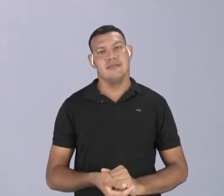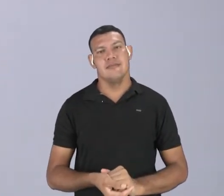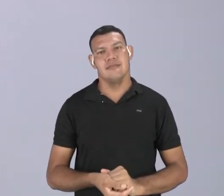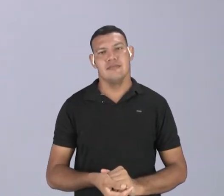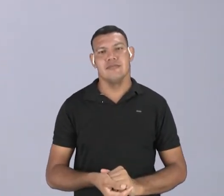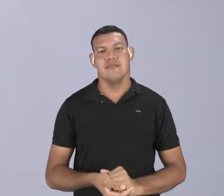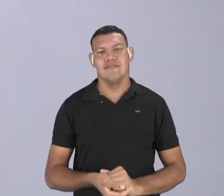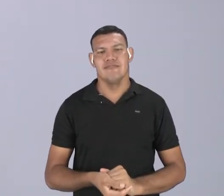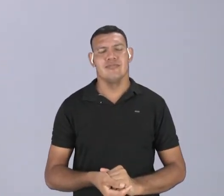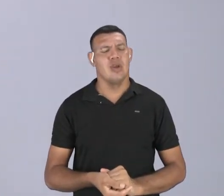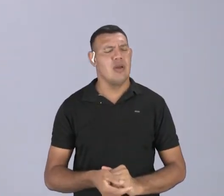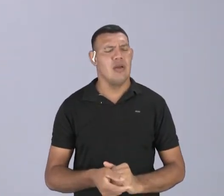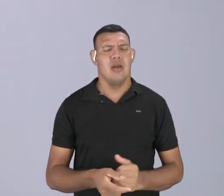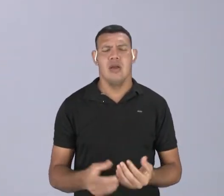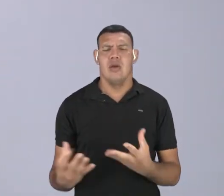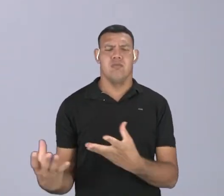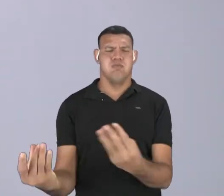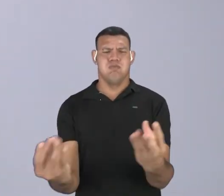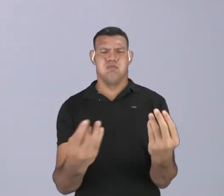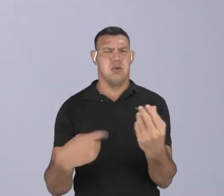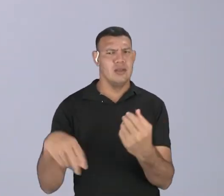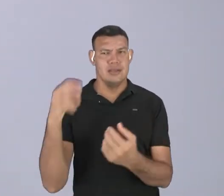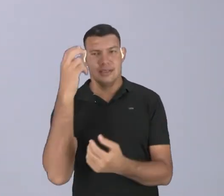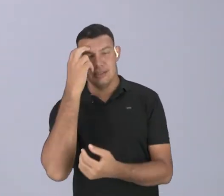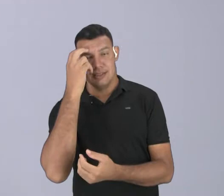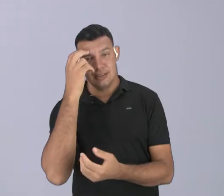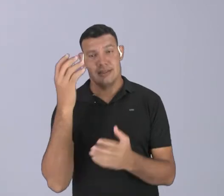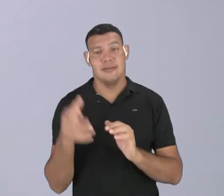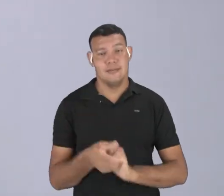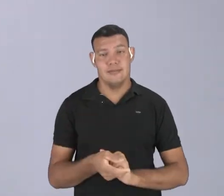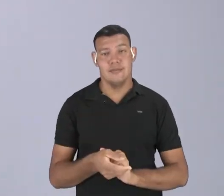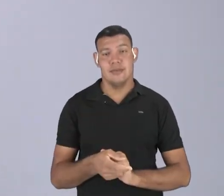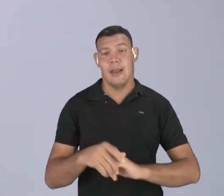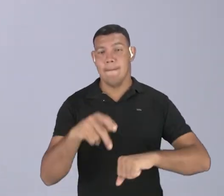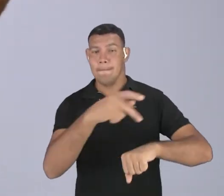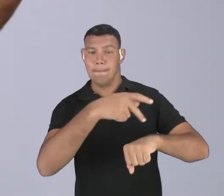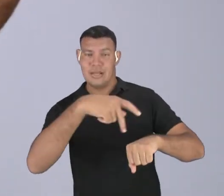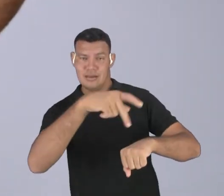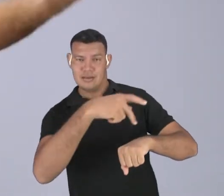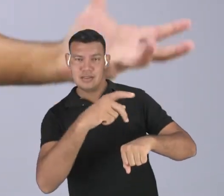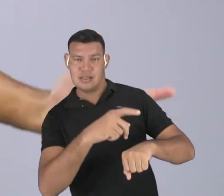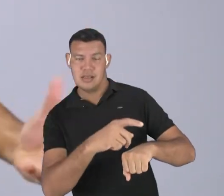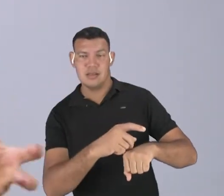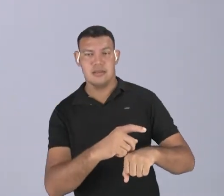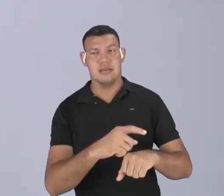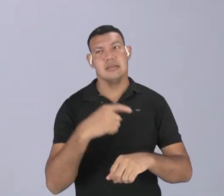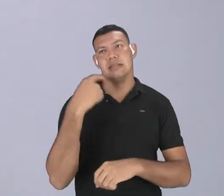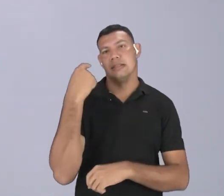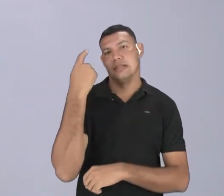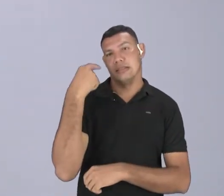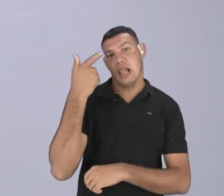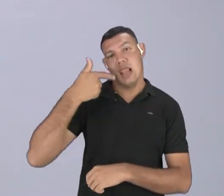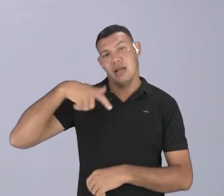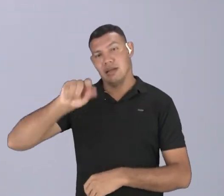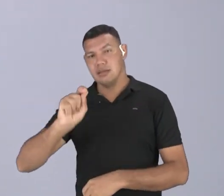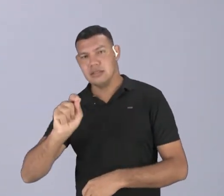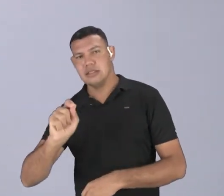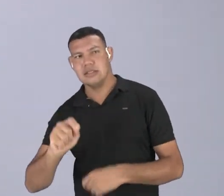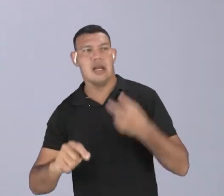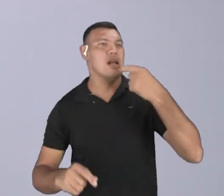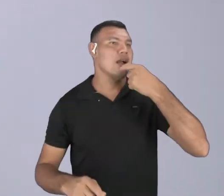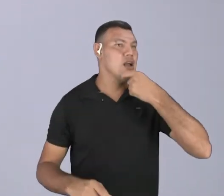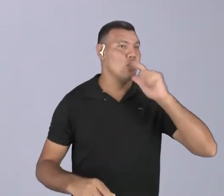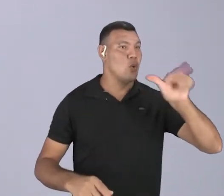continente multicultural. Então, em determinado país se fala espanhol, em determinado país se fala português, em determinado país se